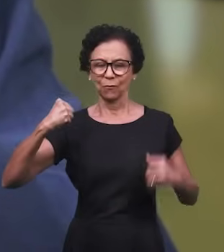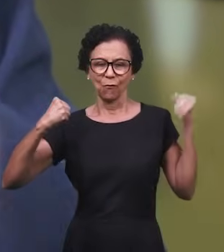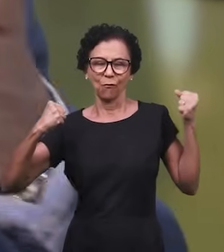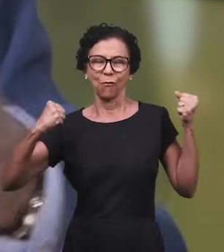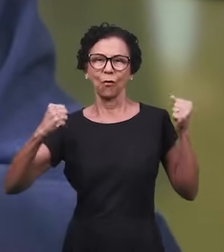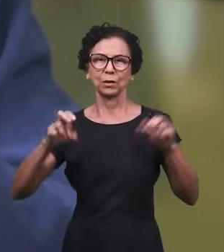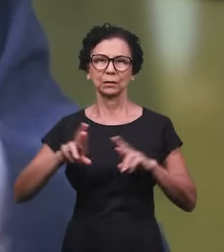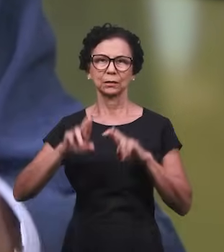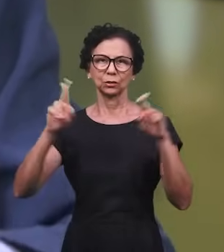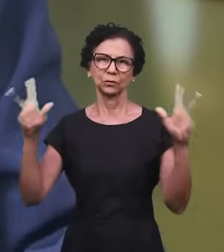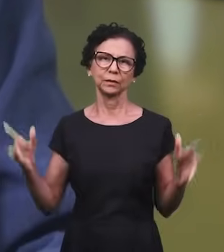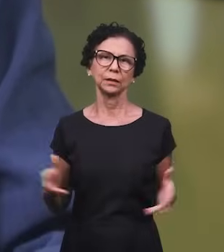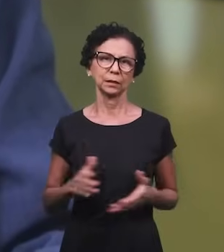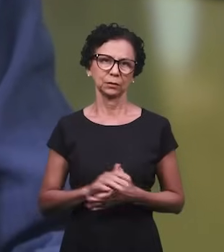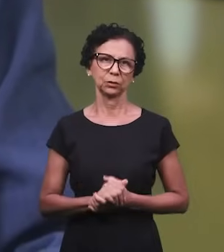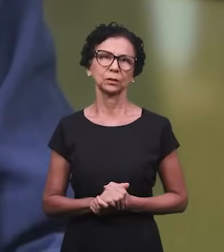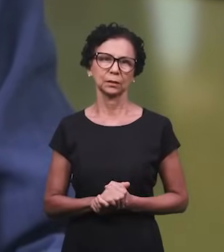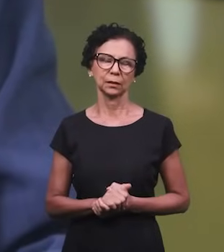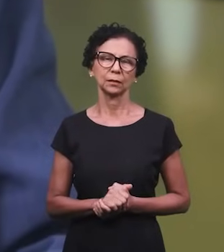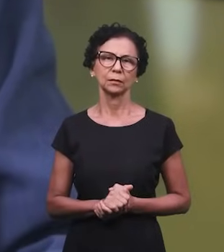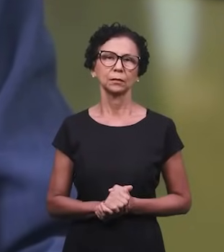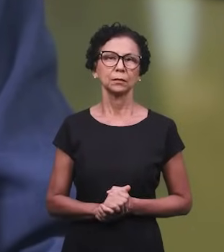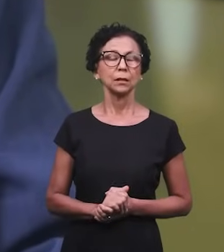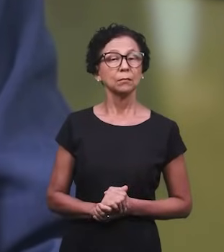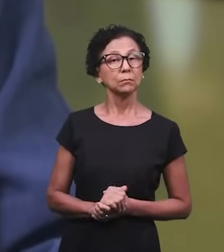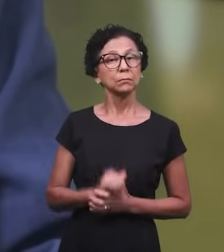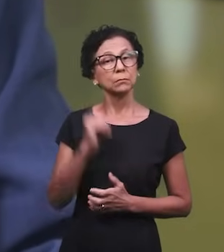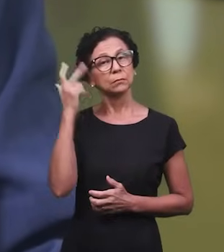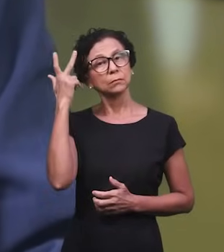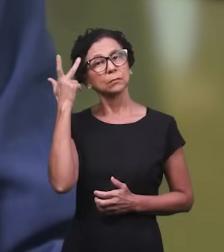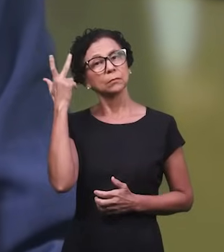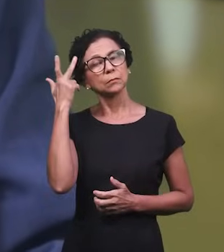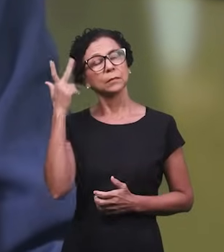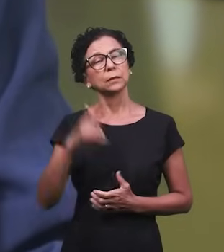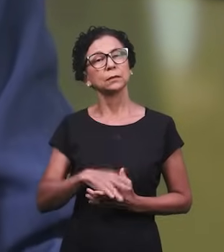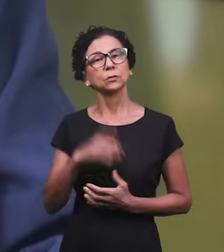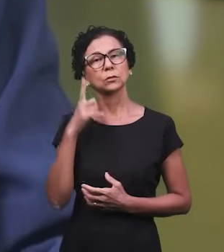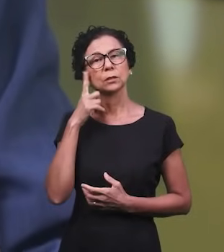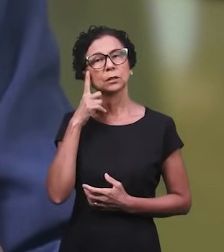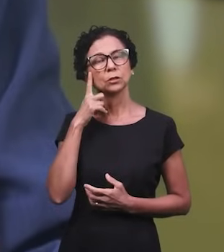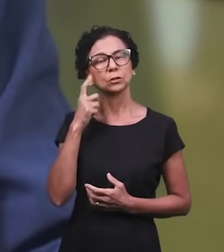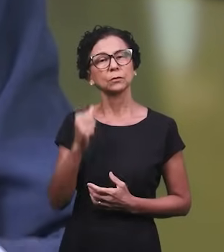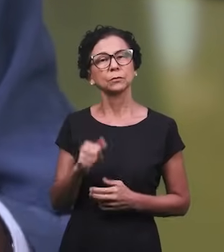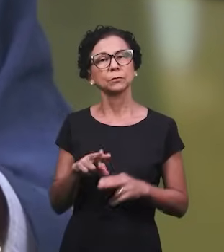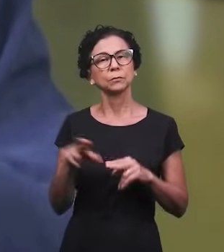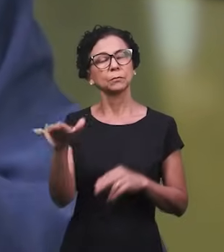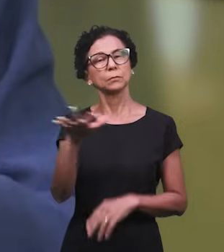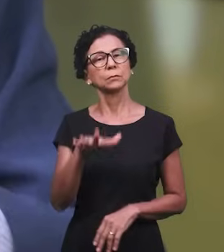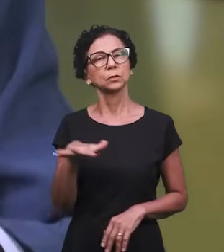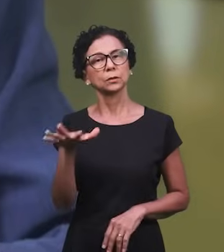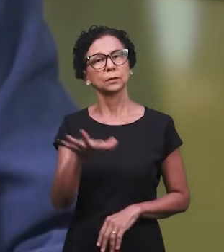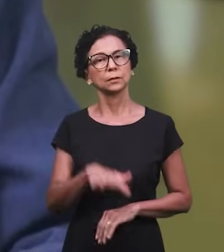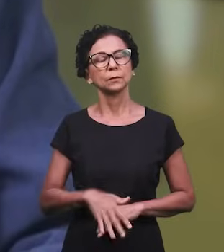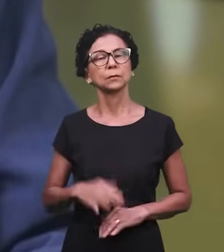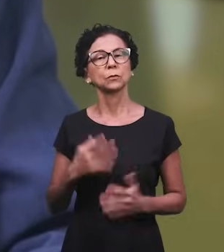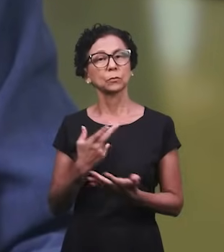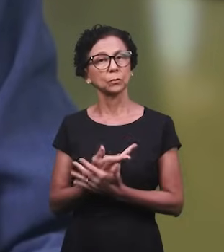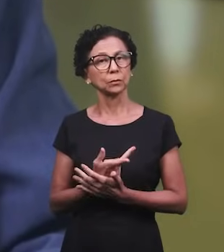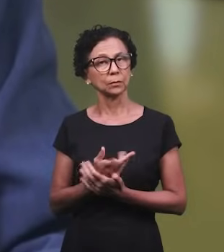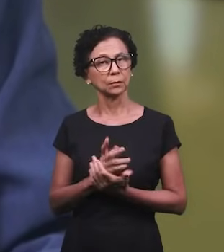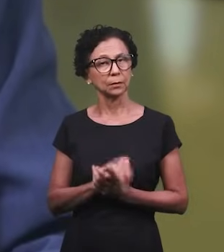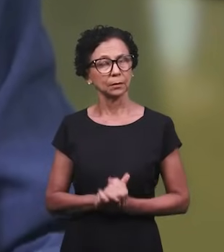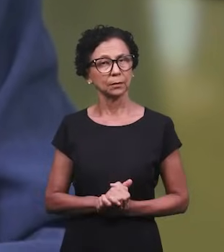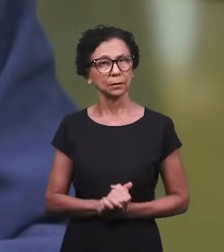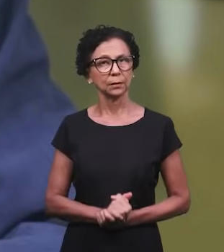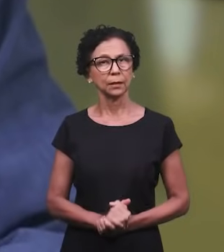tem a formação eh física diferenciada tudo certo mas normalmente é é é o que a gente vê na de uma forma geral né agora o que